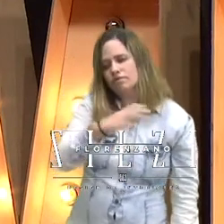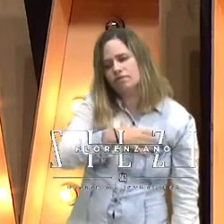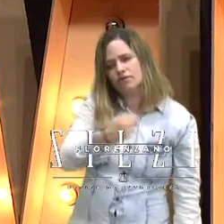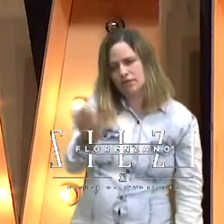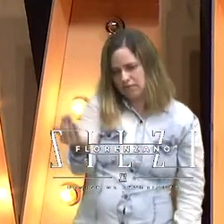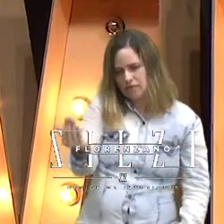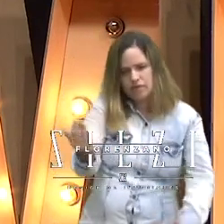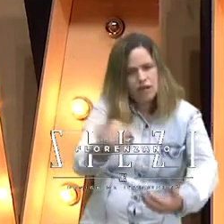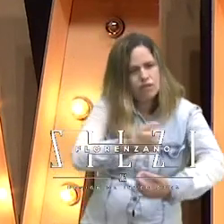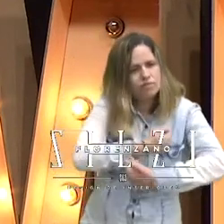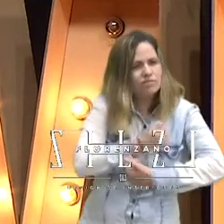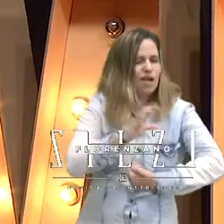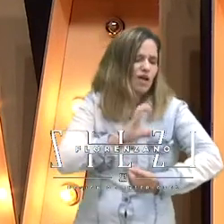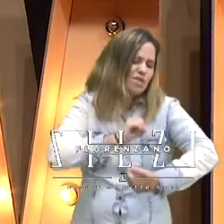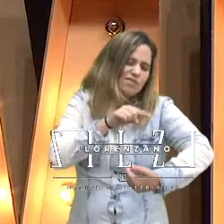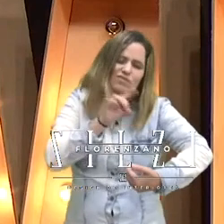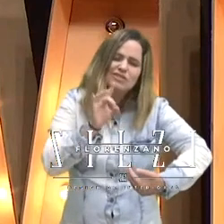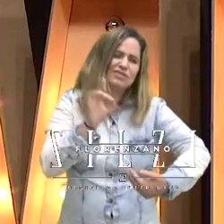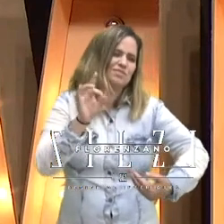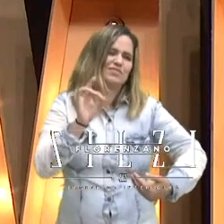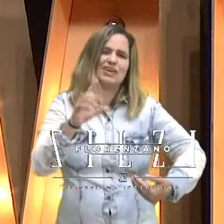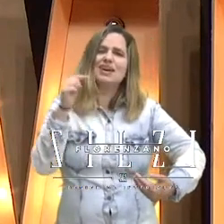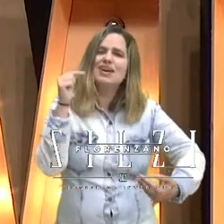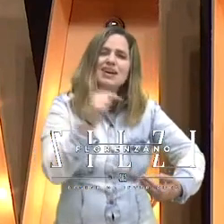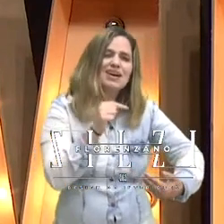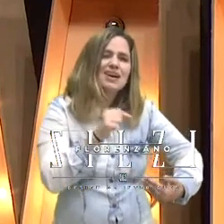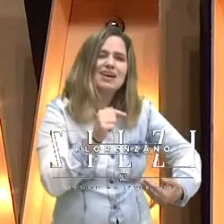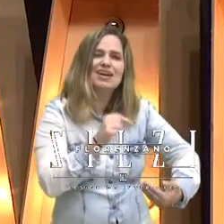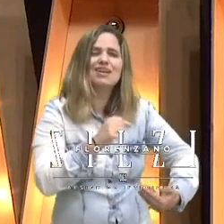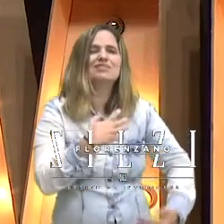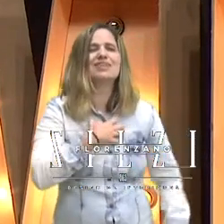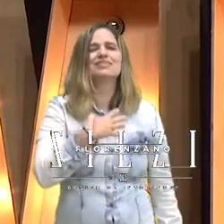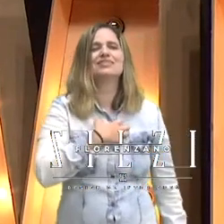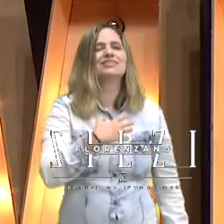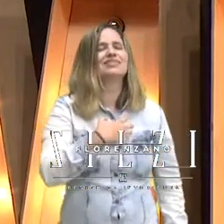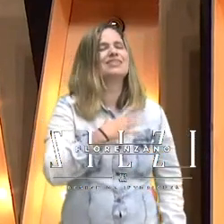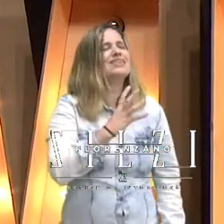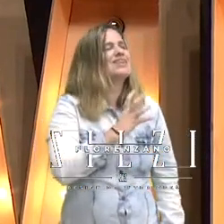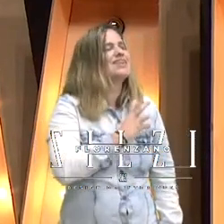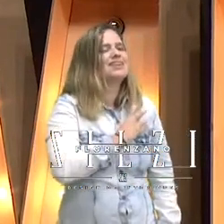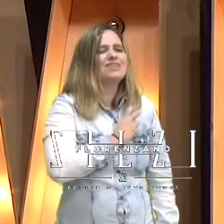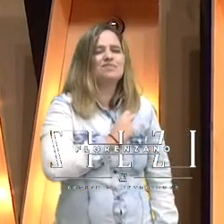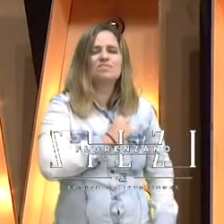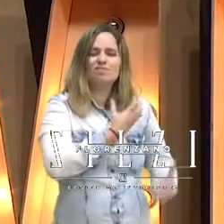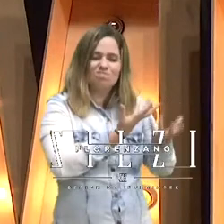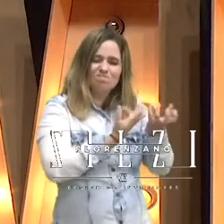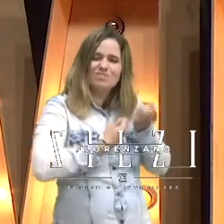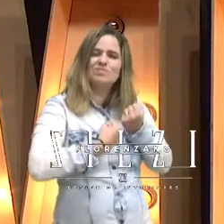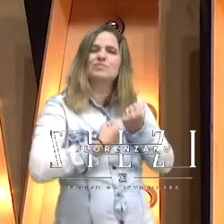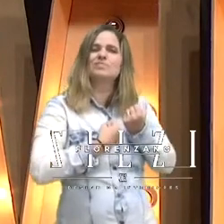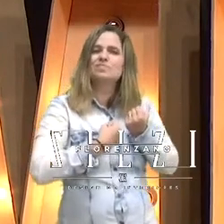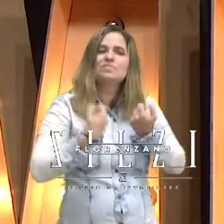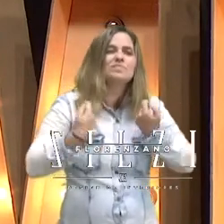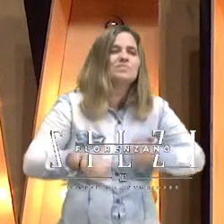casa, para depois não vender a alma para um traficante que o ilude. A gente tem que ter abraço, afeto. A